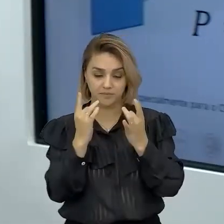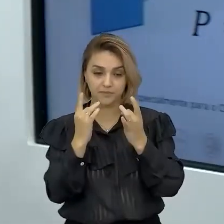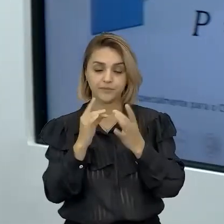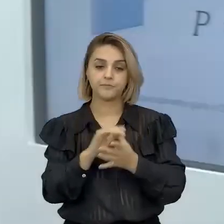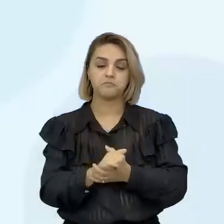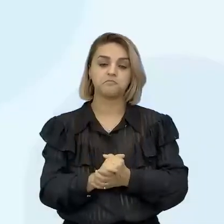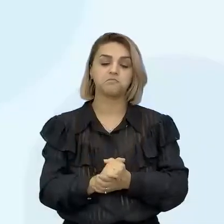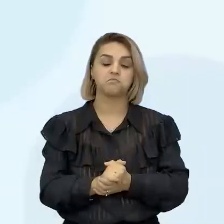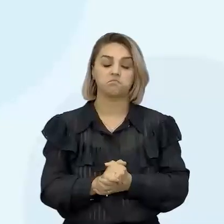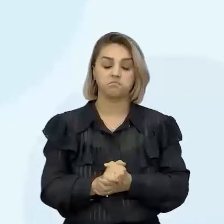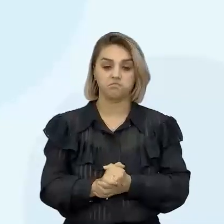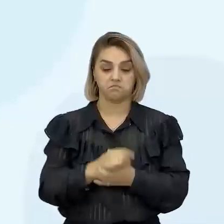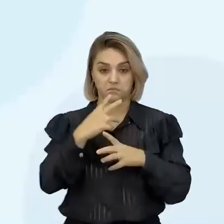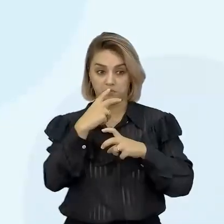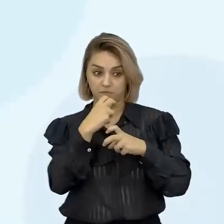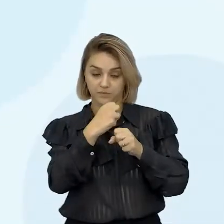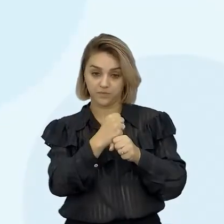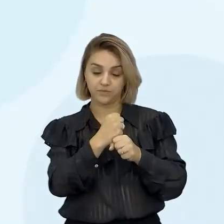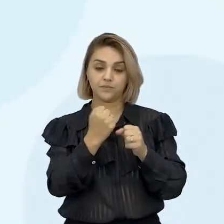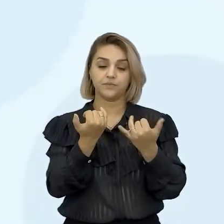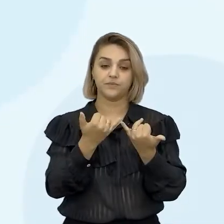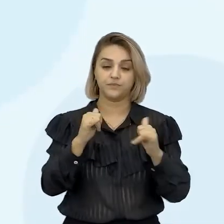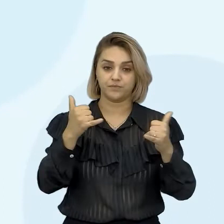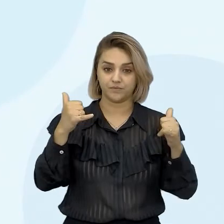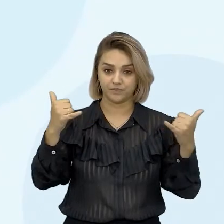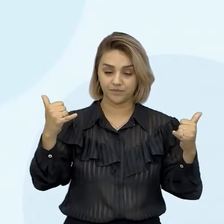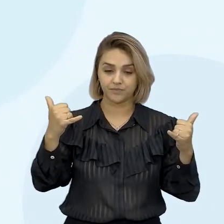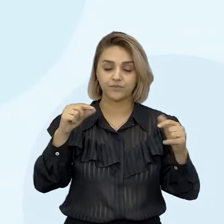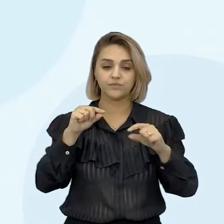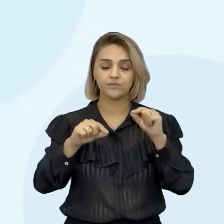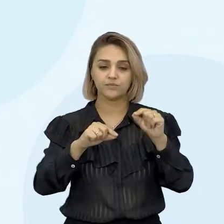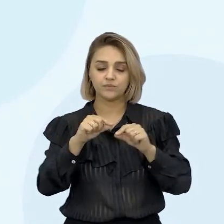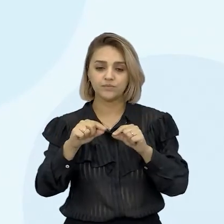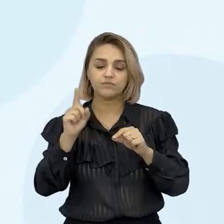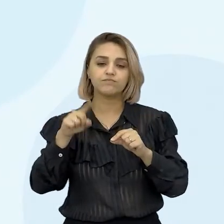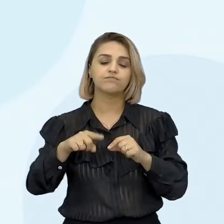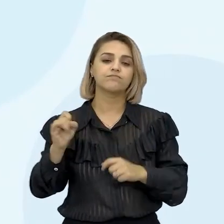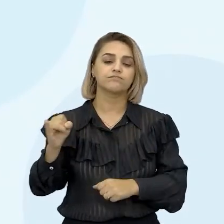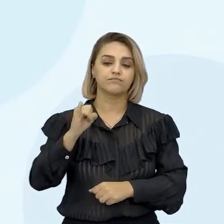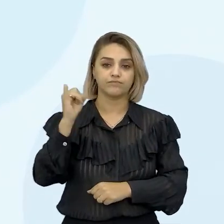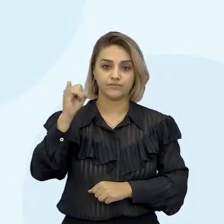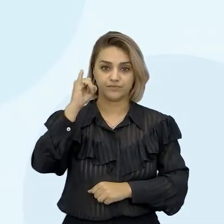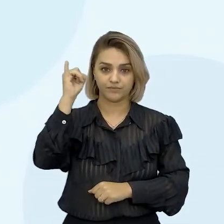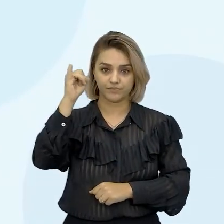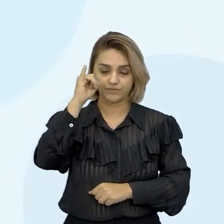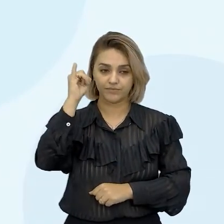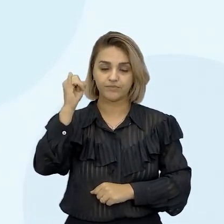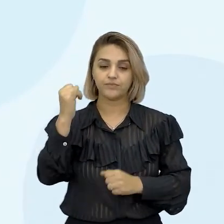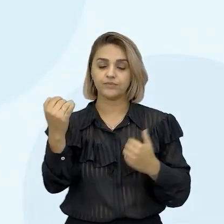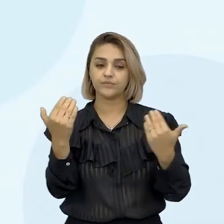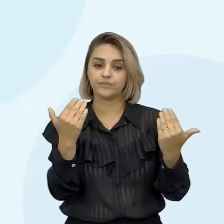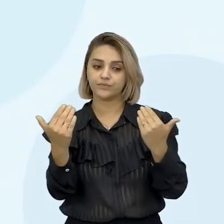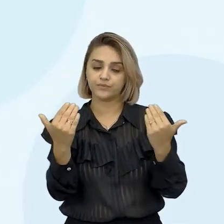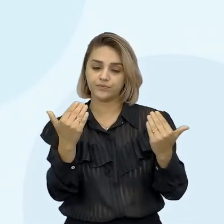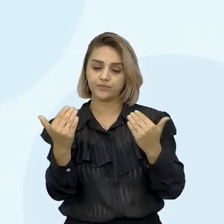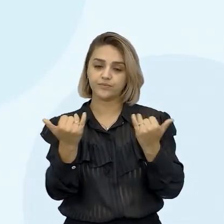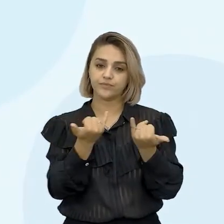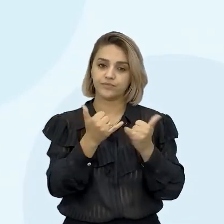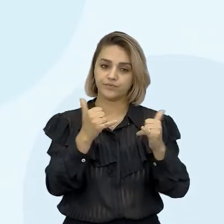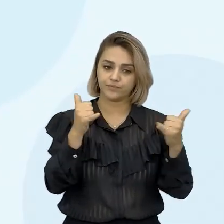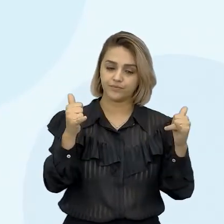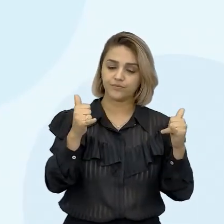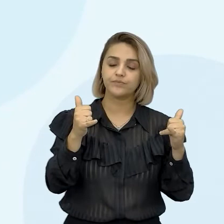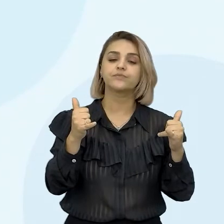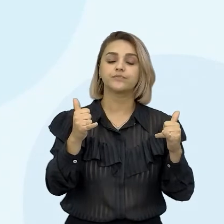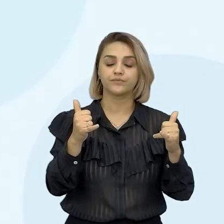potência elétrica e é uma grandeza medida pela energia